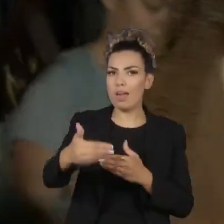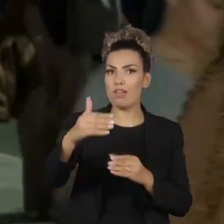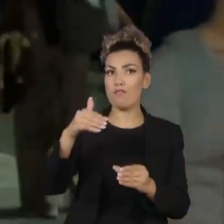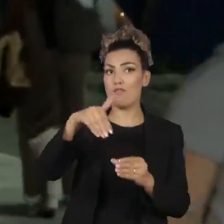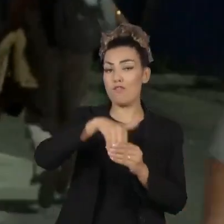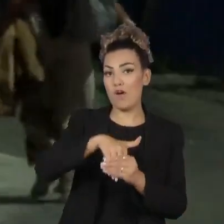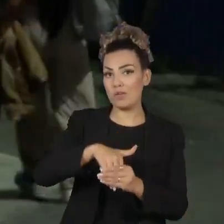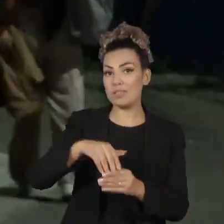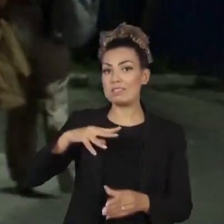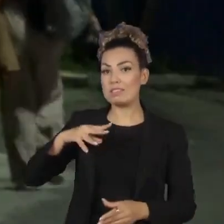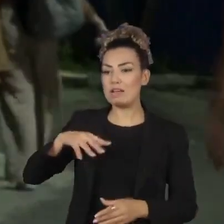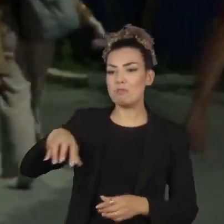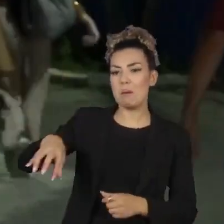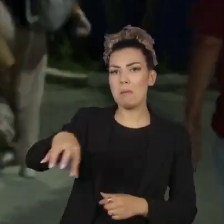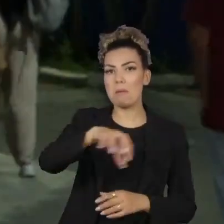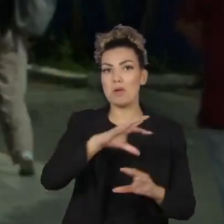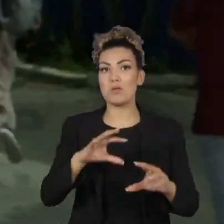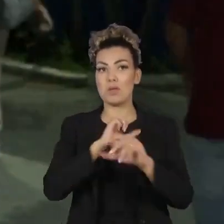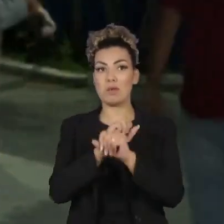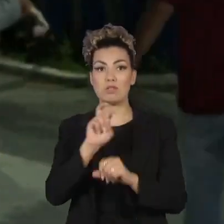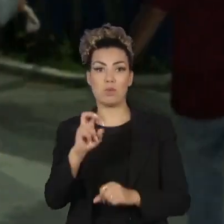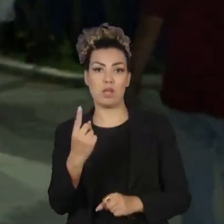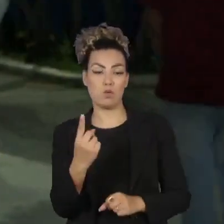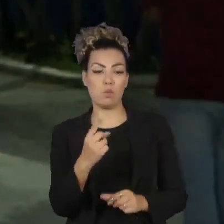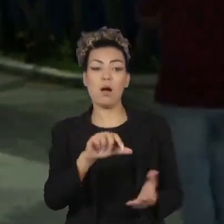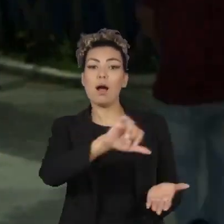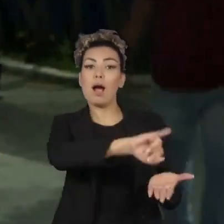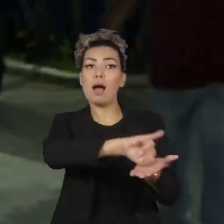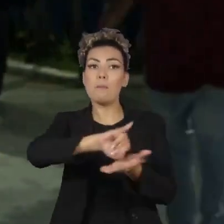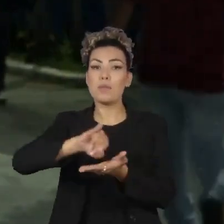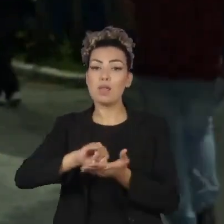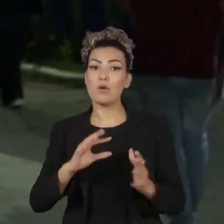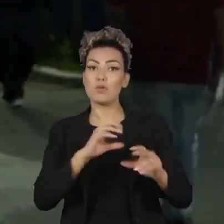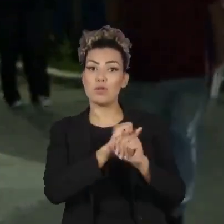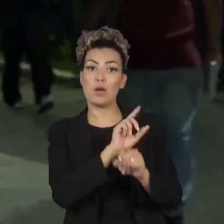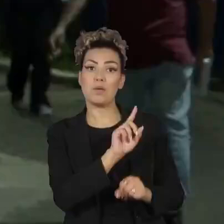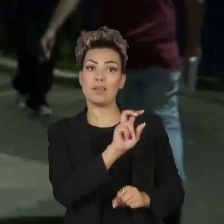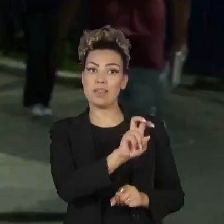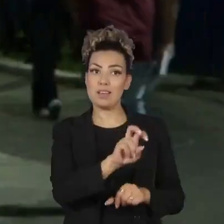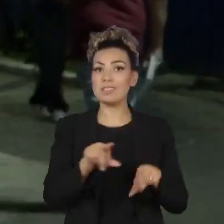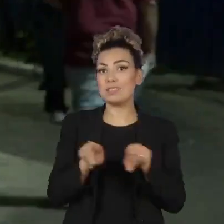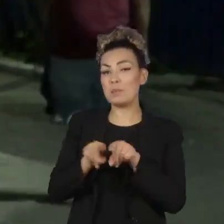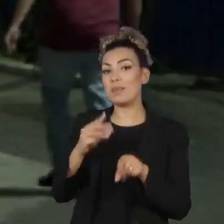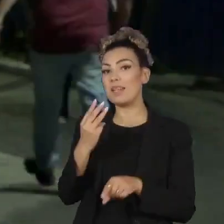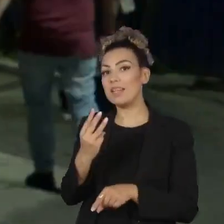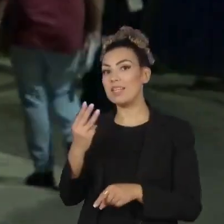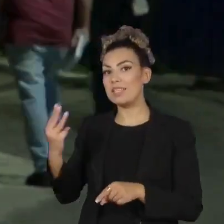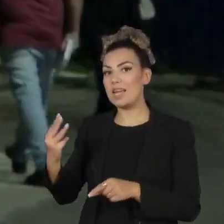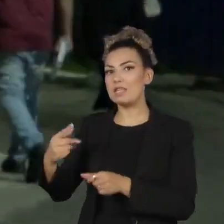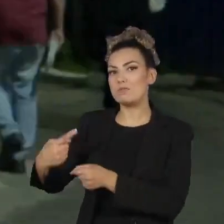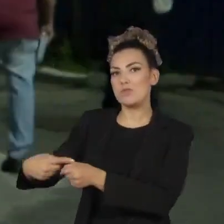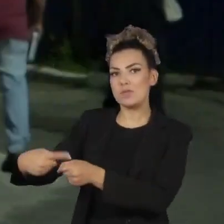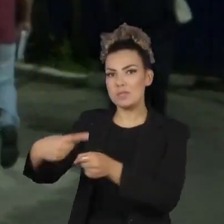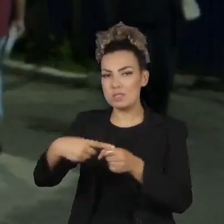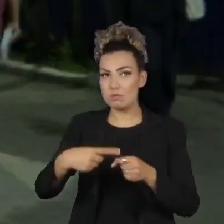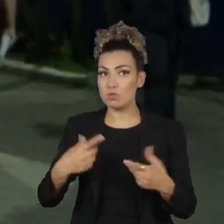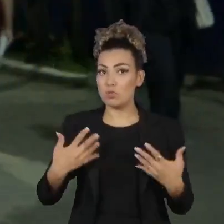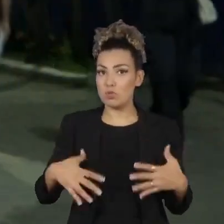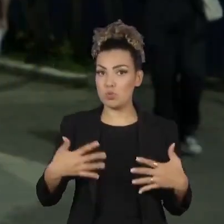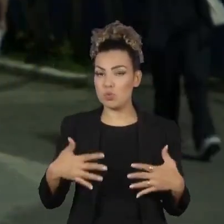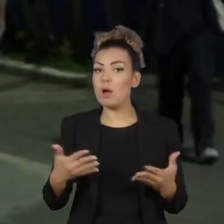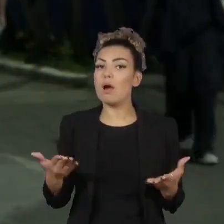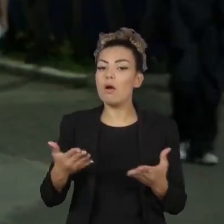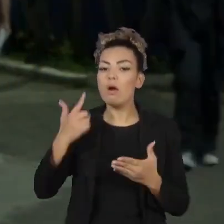51 cidades são 15 capitais e 36 municípios com mais de 200.000 eleitores entre os